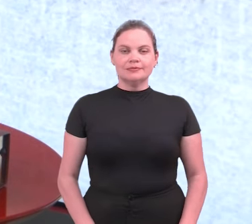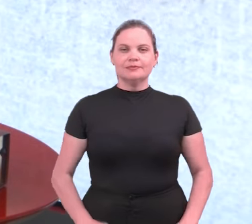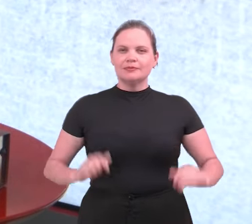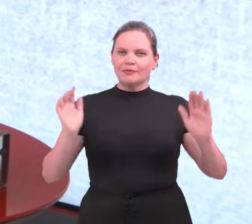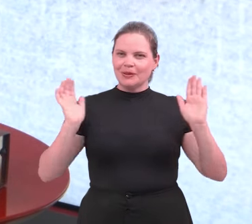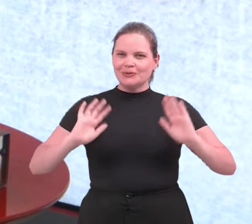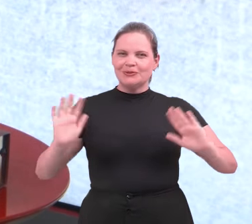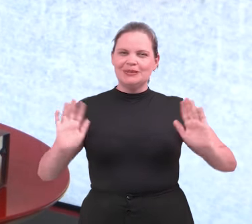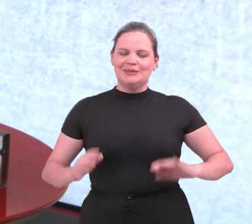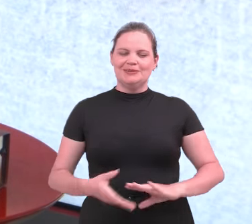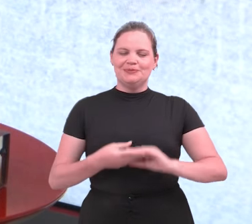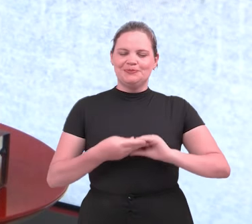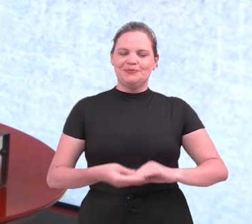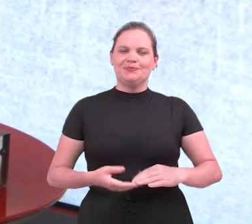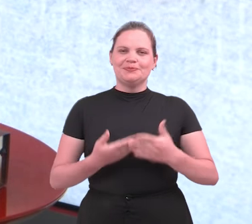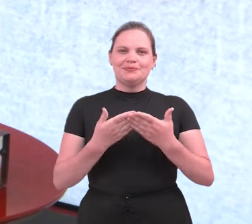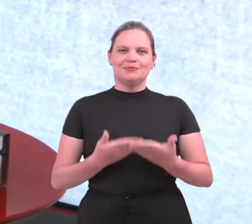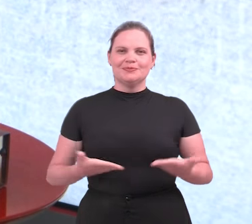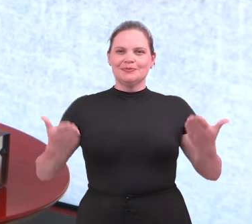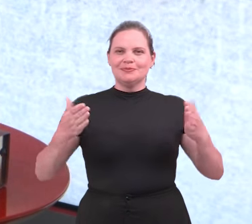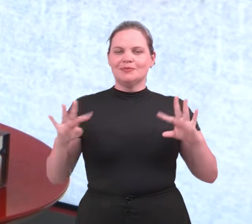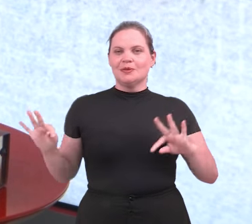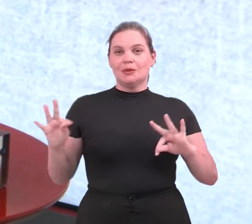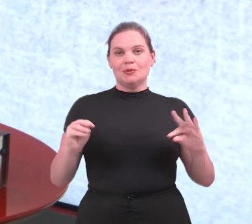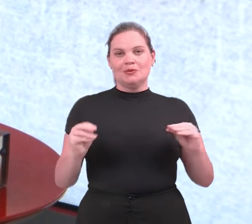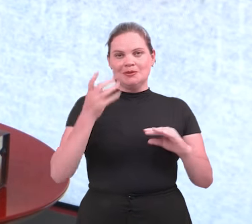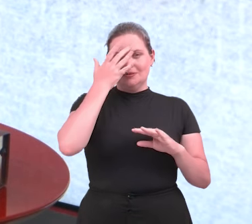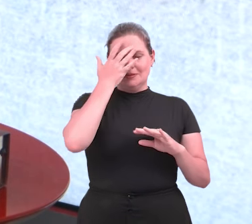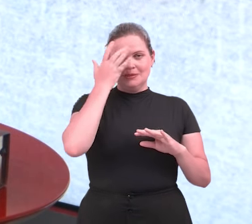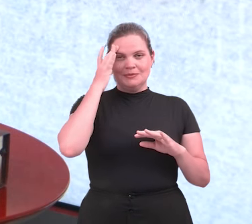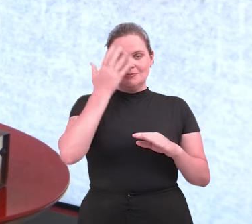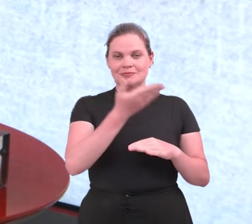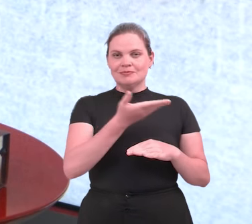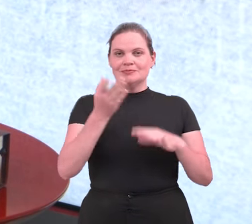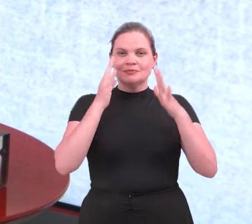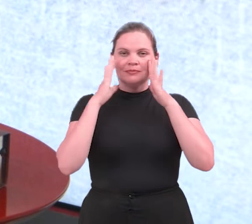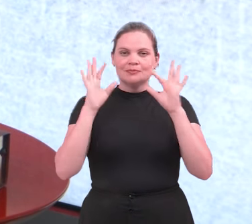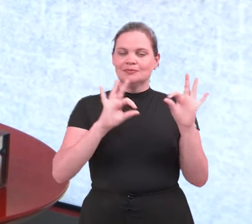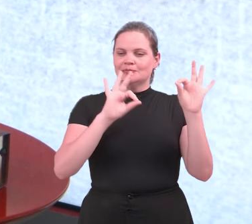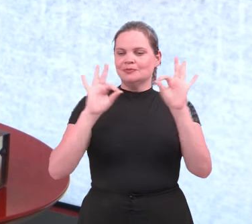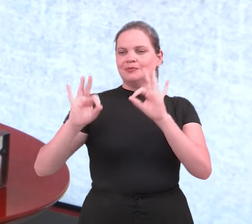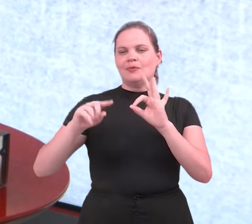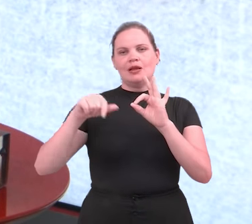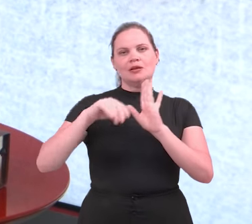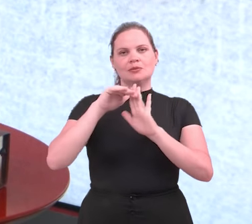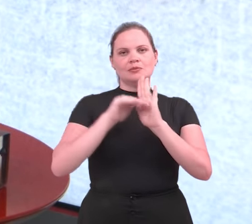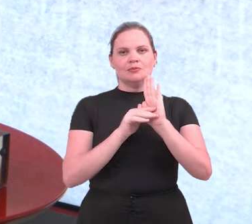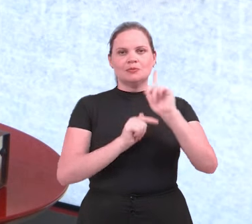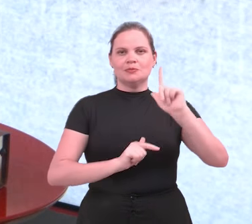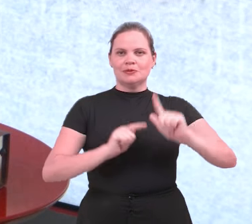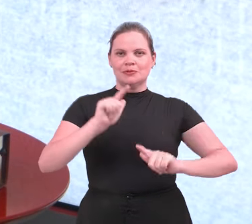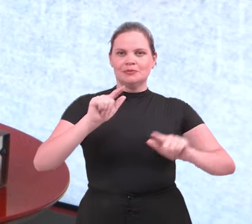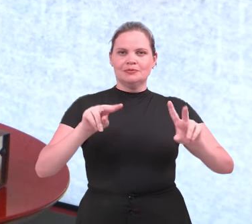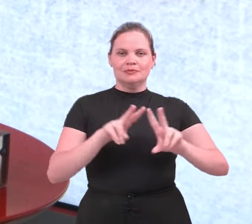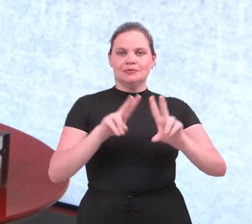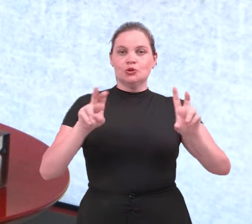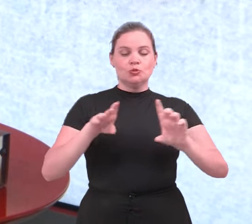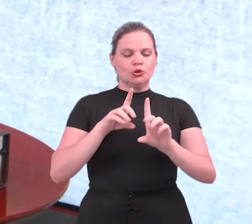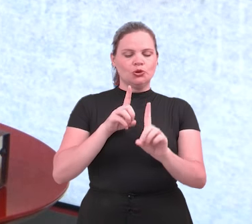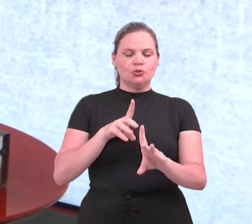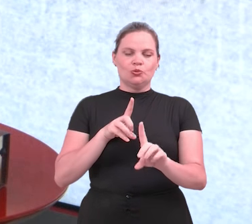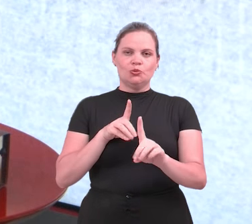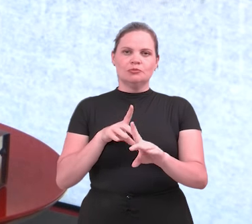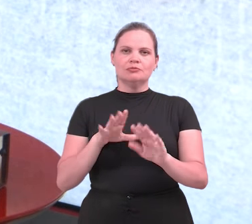Olá, eu quero cumprimentar a você, o senhor, a senhora, tantos quantos estão hoje participando, mais uma vez, do nosso